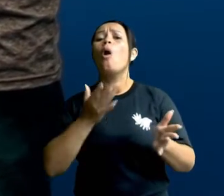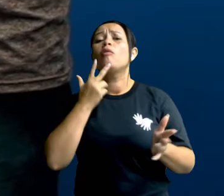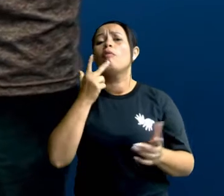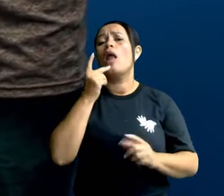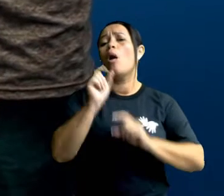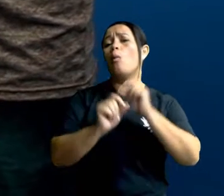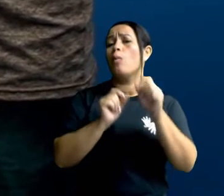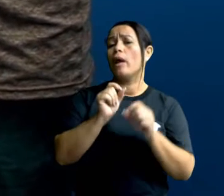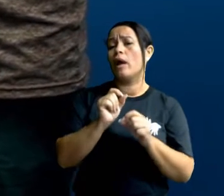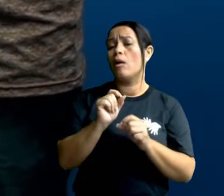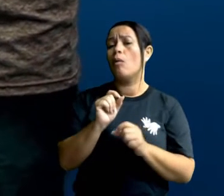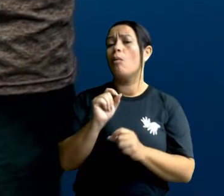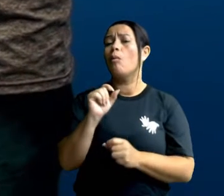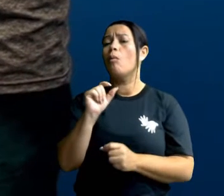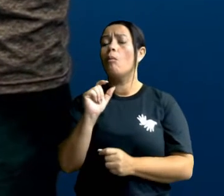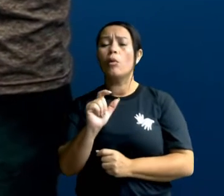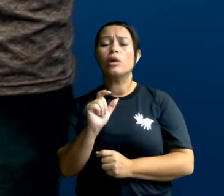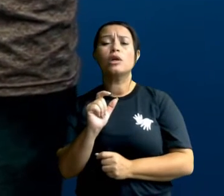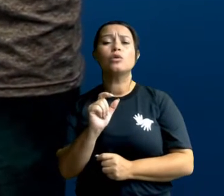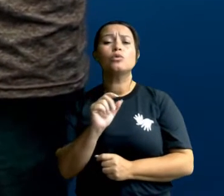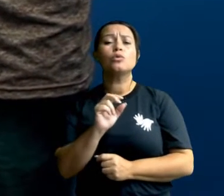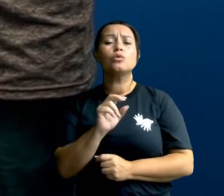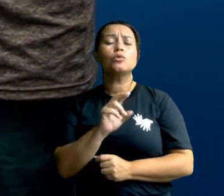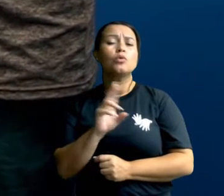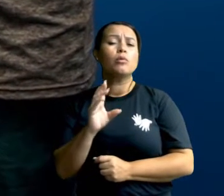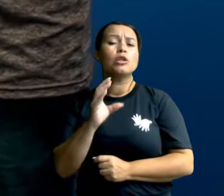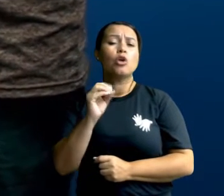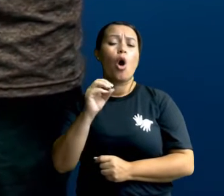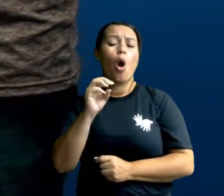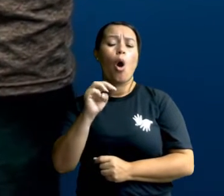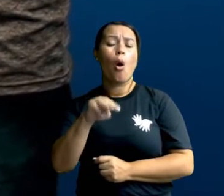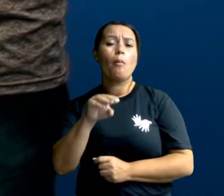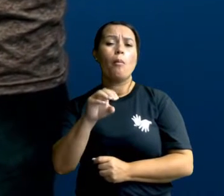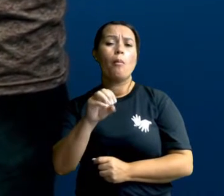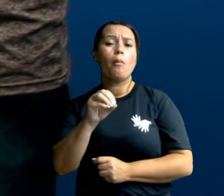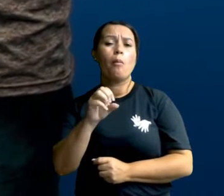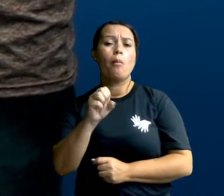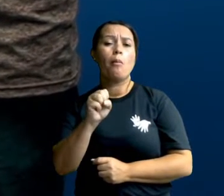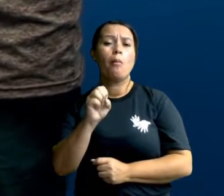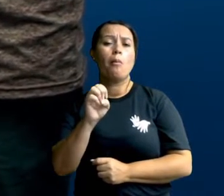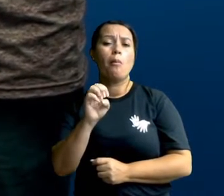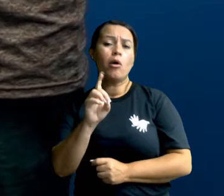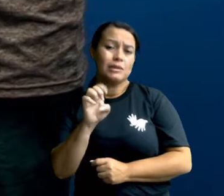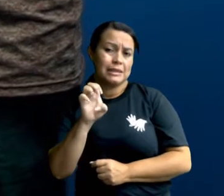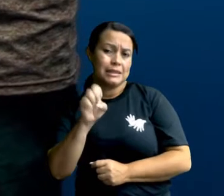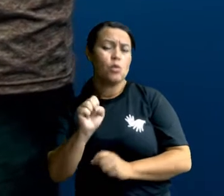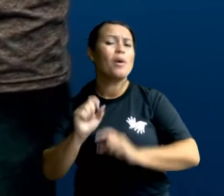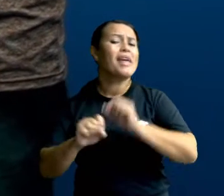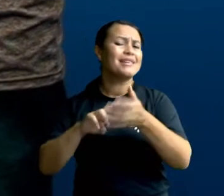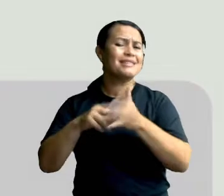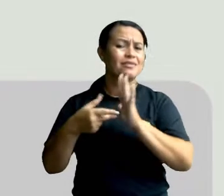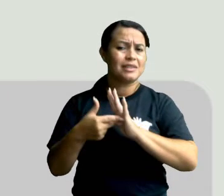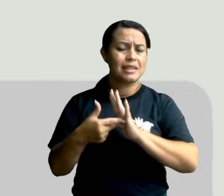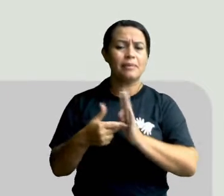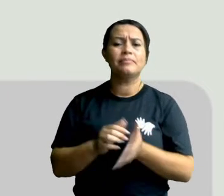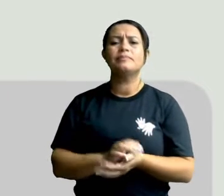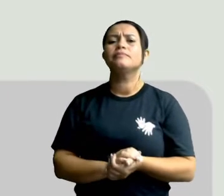Agora vamos falar um pouquinho das commodities. As commodities. O que são as commodities? As commodities são